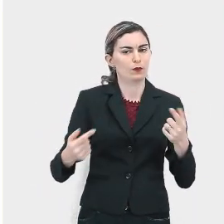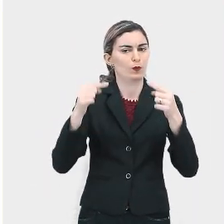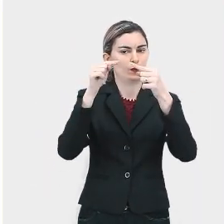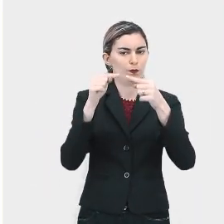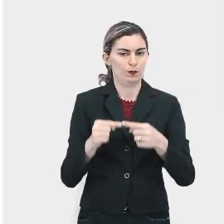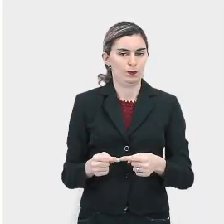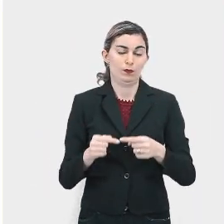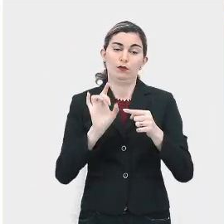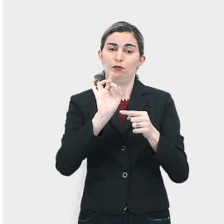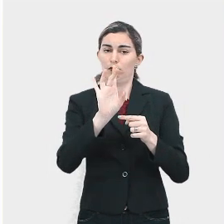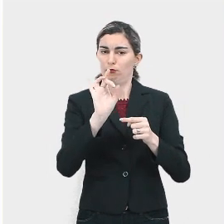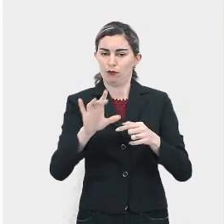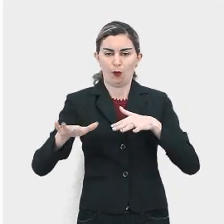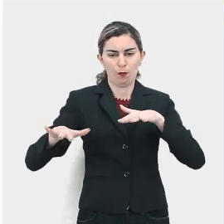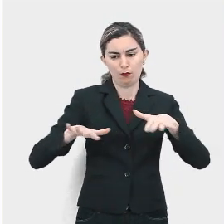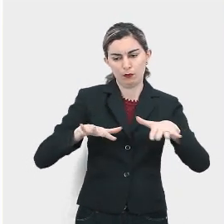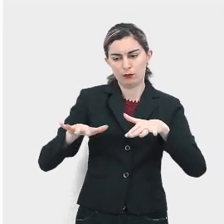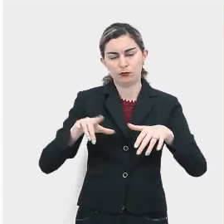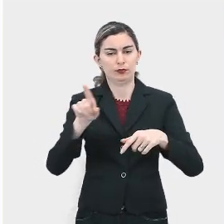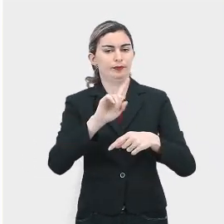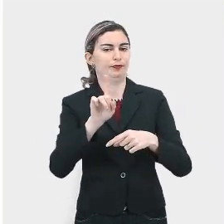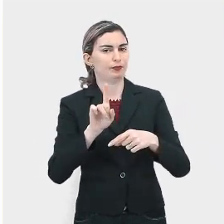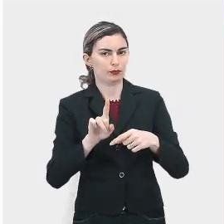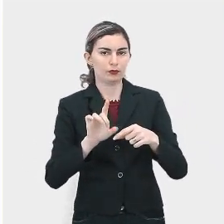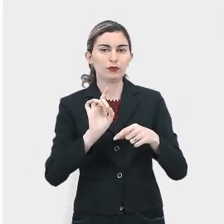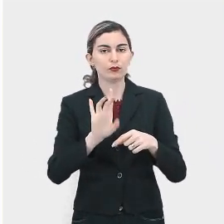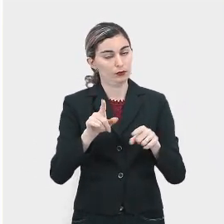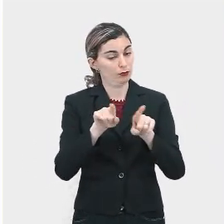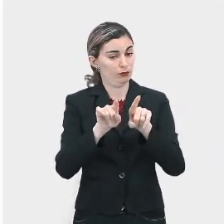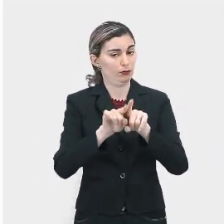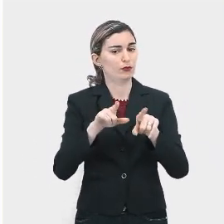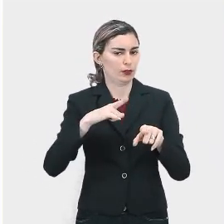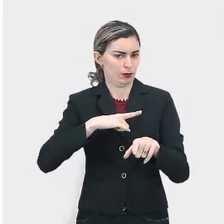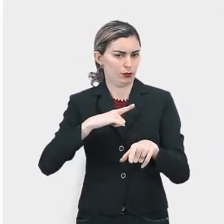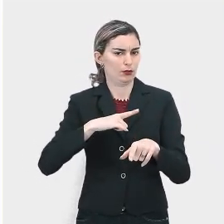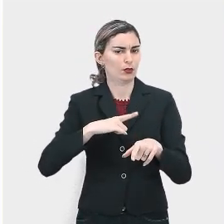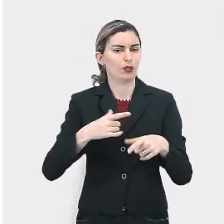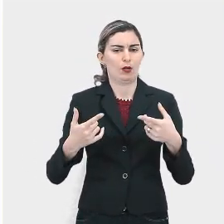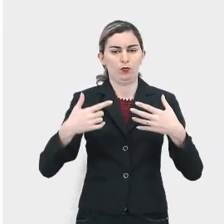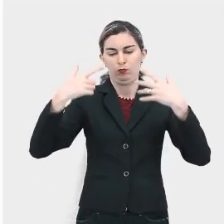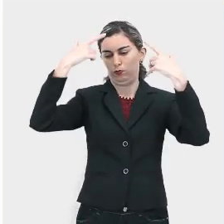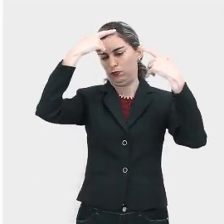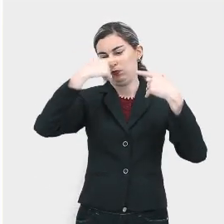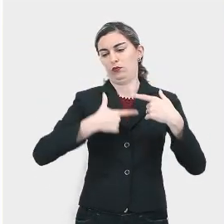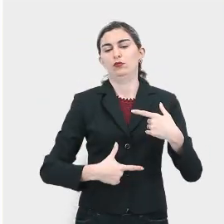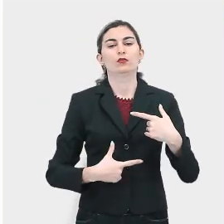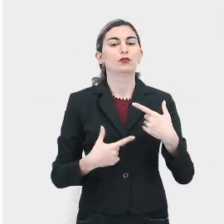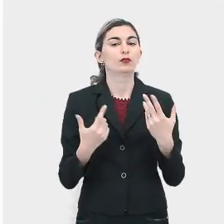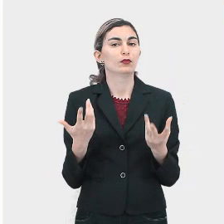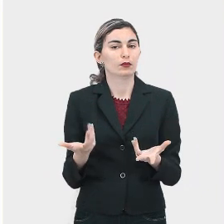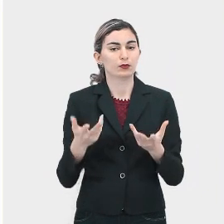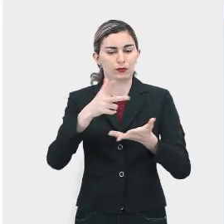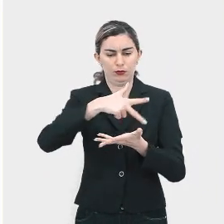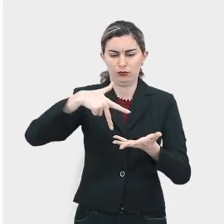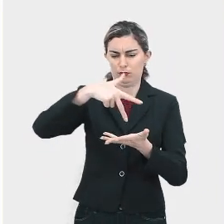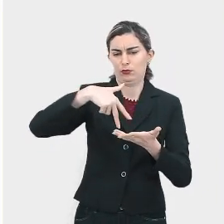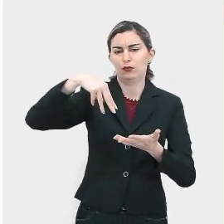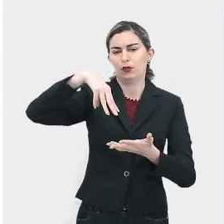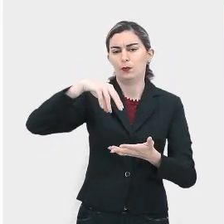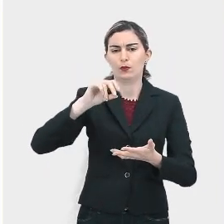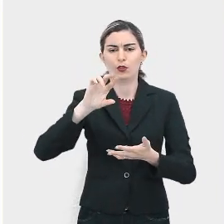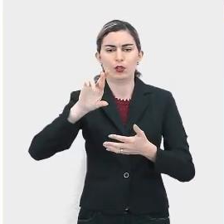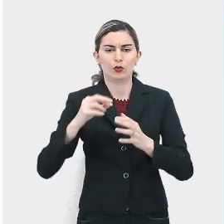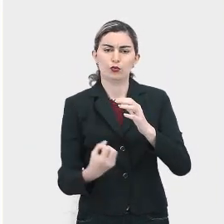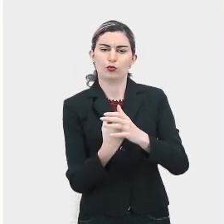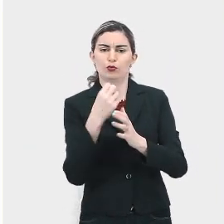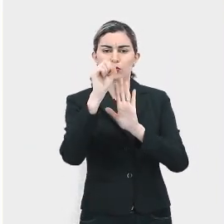né? Não só do aspecto de movimentação, né? Ela também tem o aspecto da postura. E a dança moderna